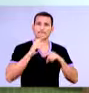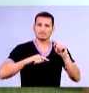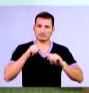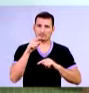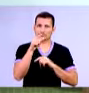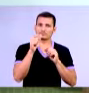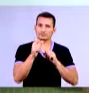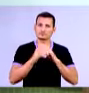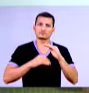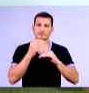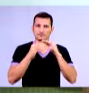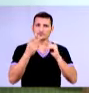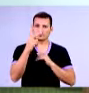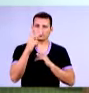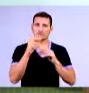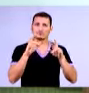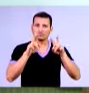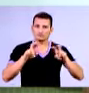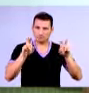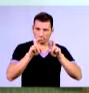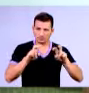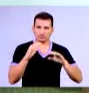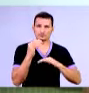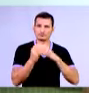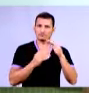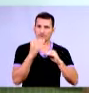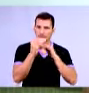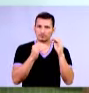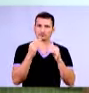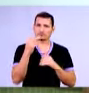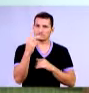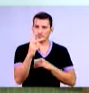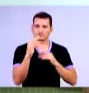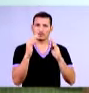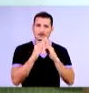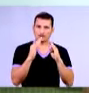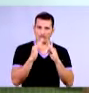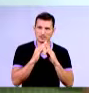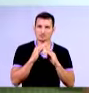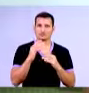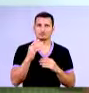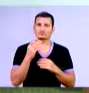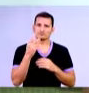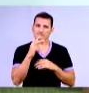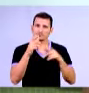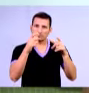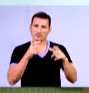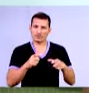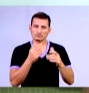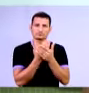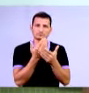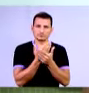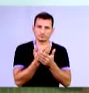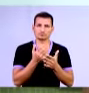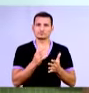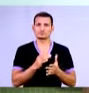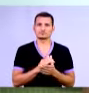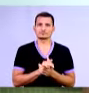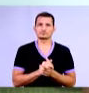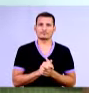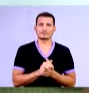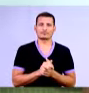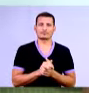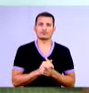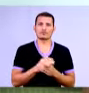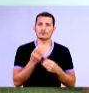seu computador, desenvolver na sua residência, né, no seu local de estudo,